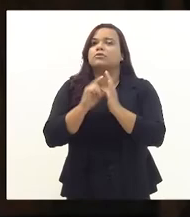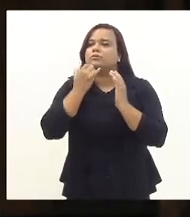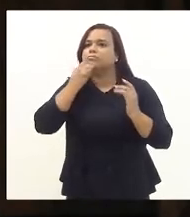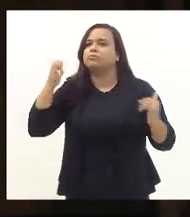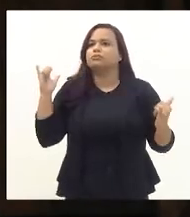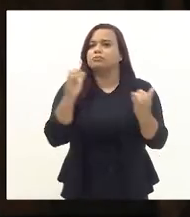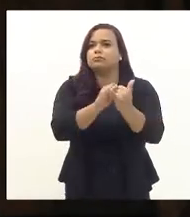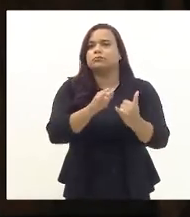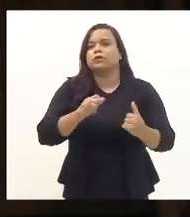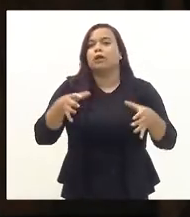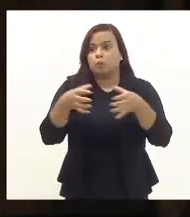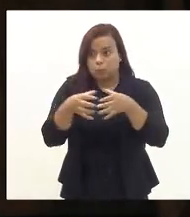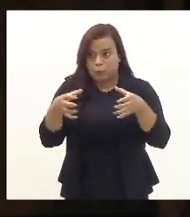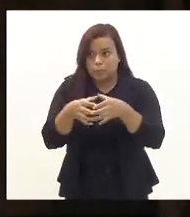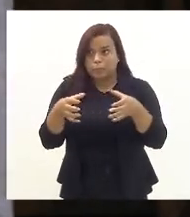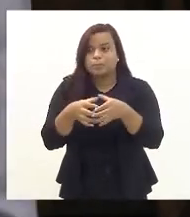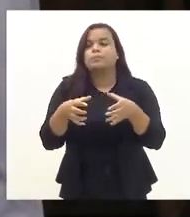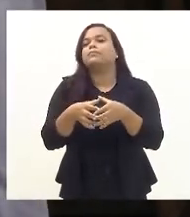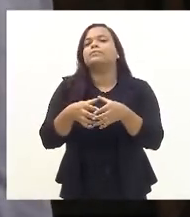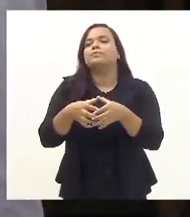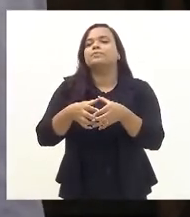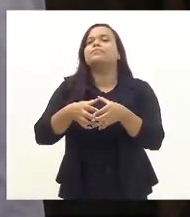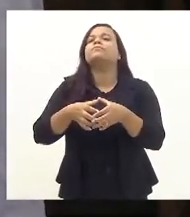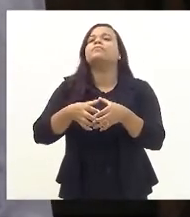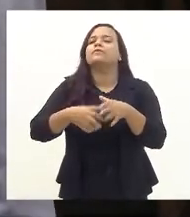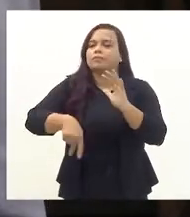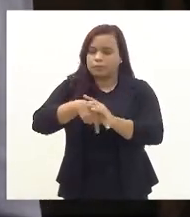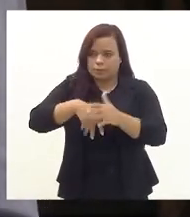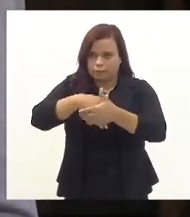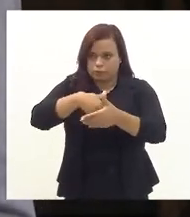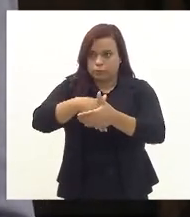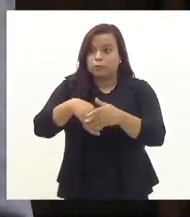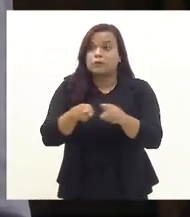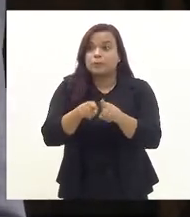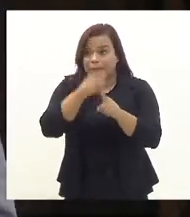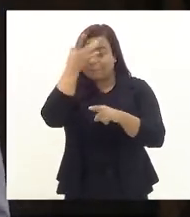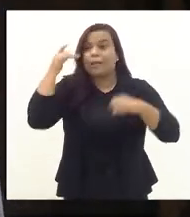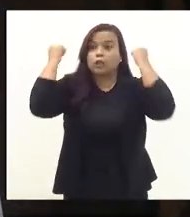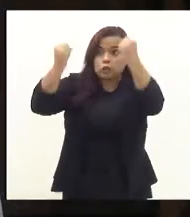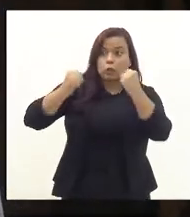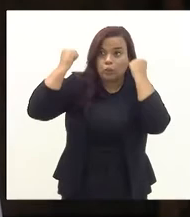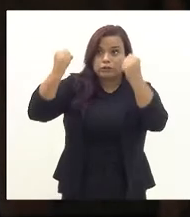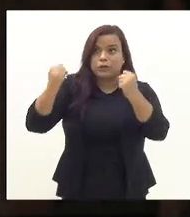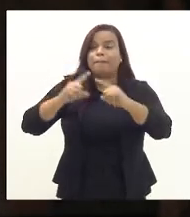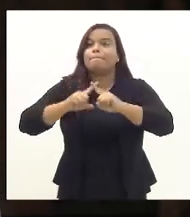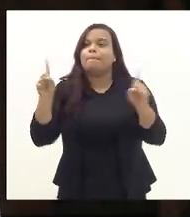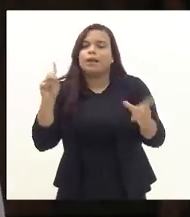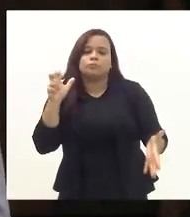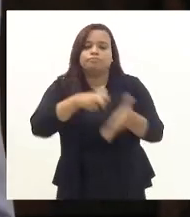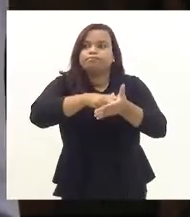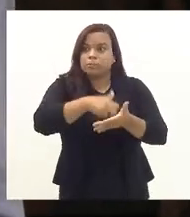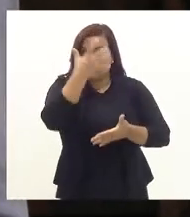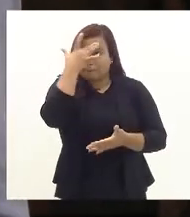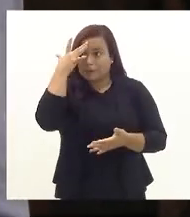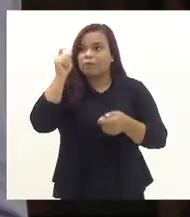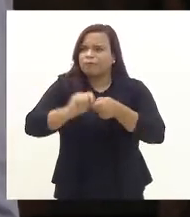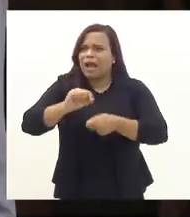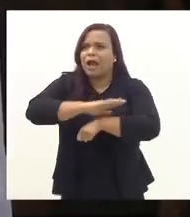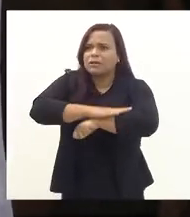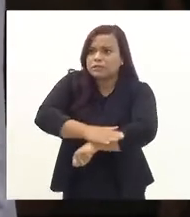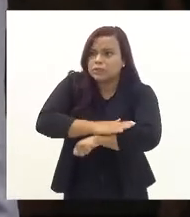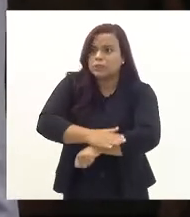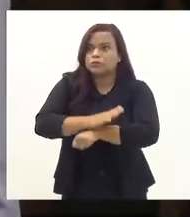aos clubes e aos torcedores e que puna, sim, aqueles que cometam racismo, que